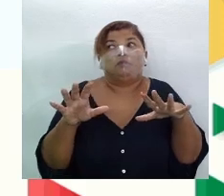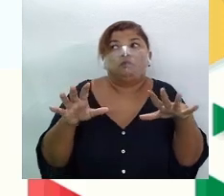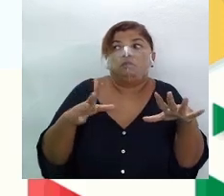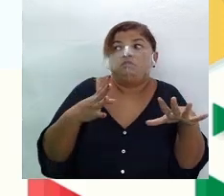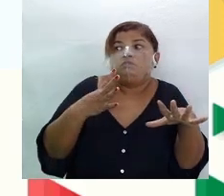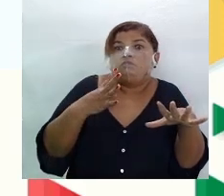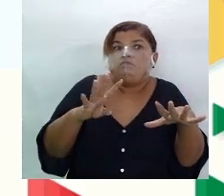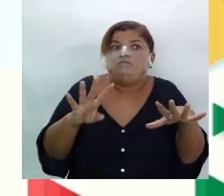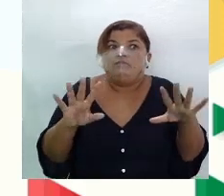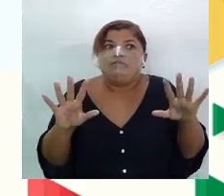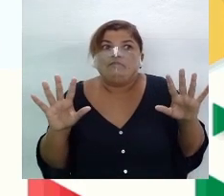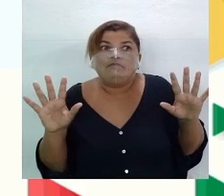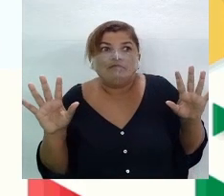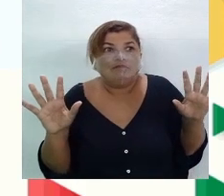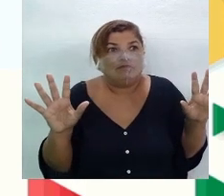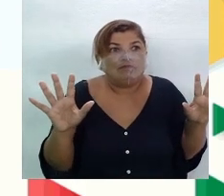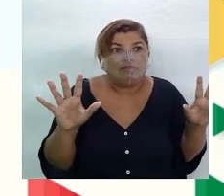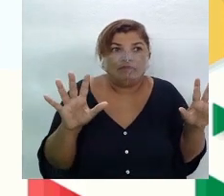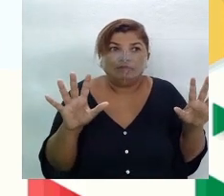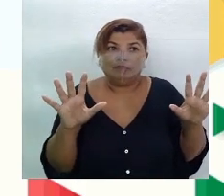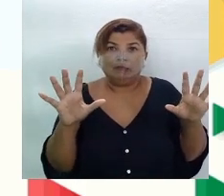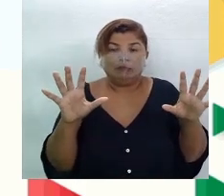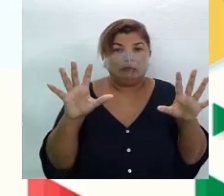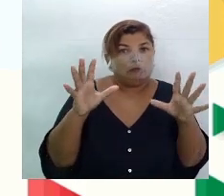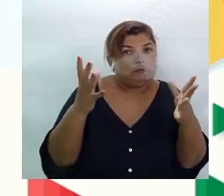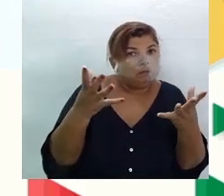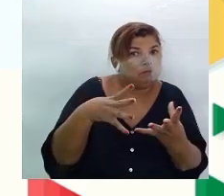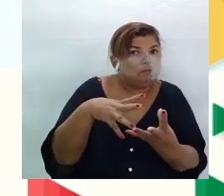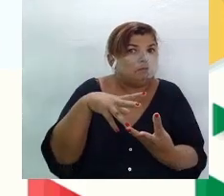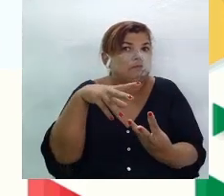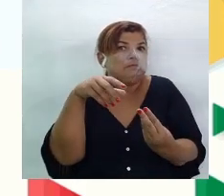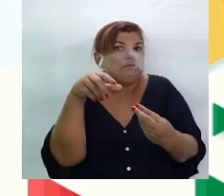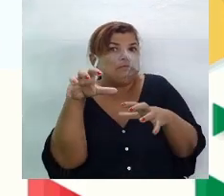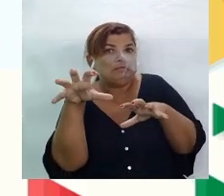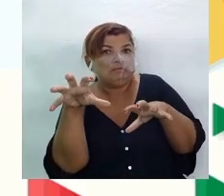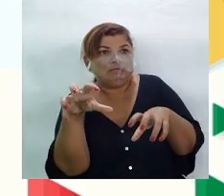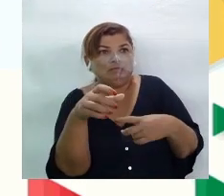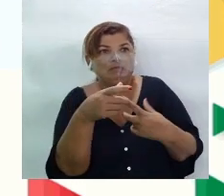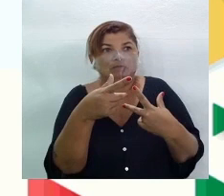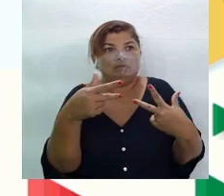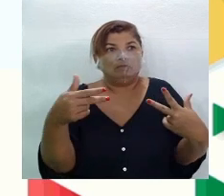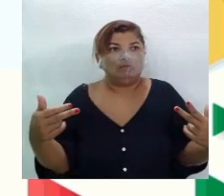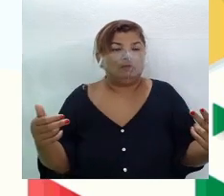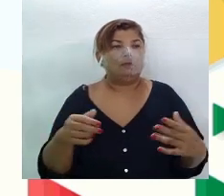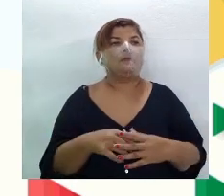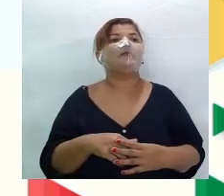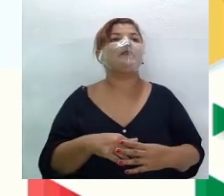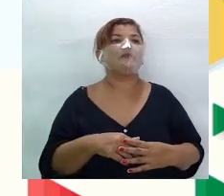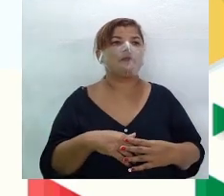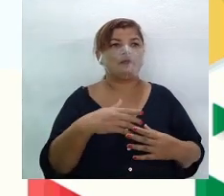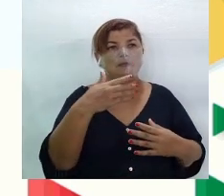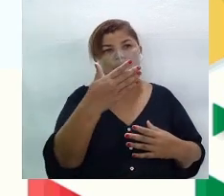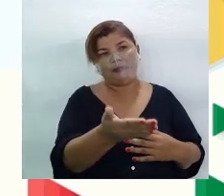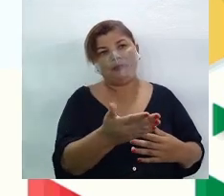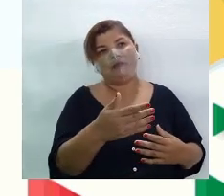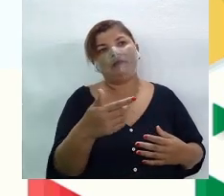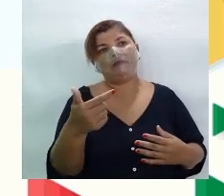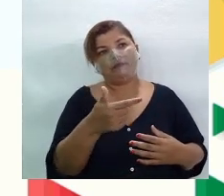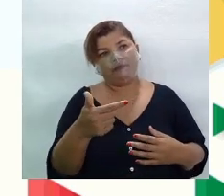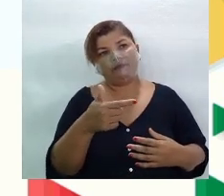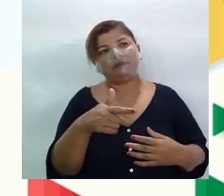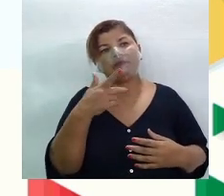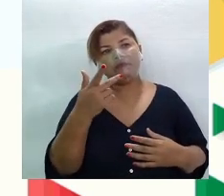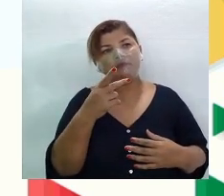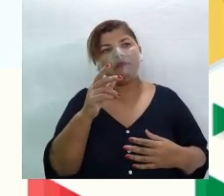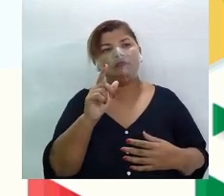que vamos agora ao sobrenatural, certo? Então, professor, no segundo ponto, justamente quando o senhor falou, quando